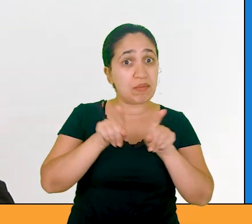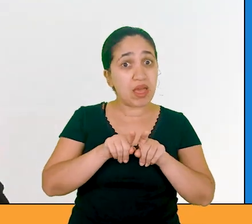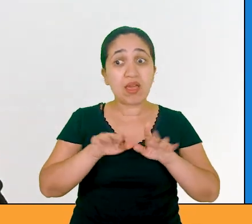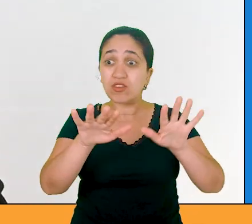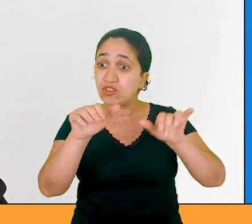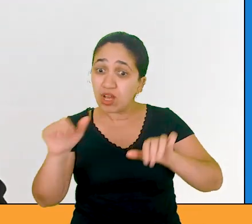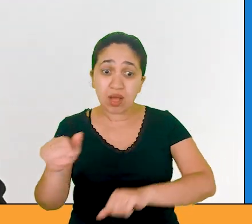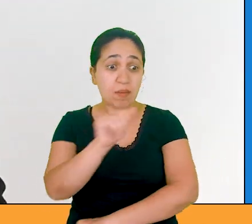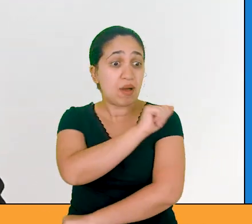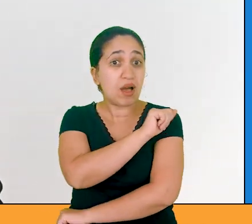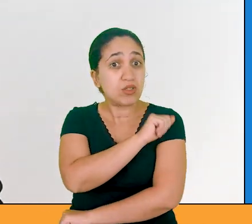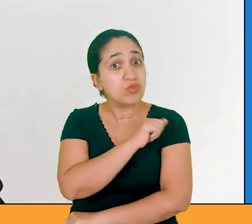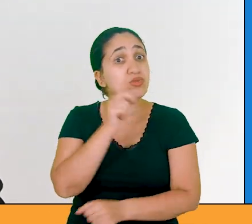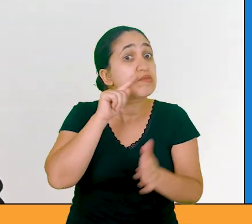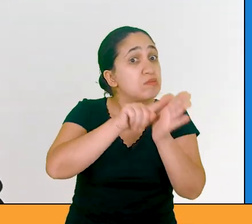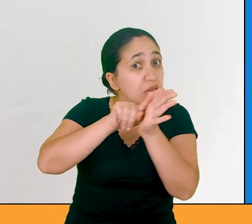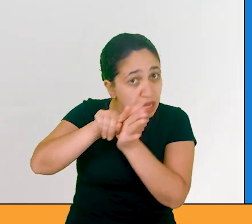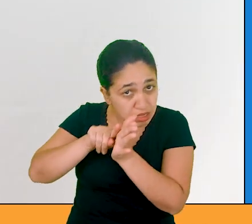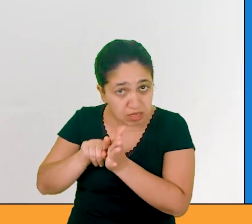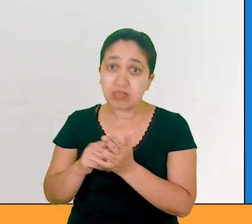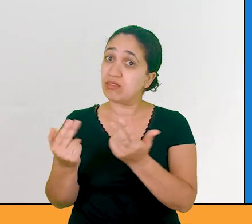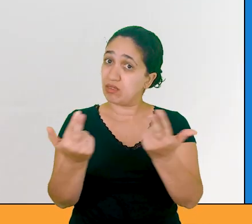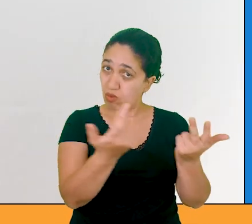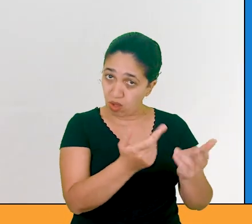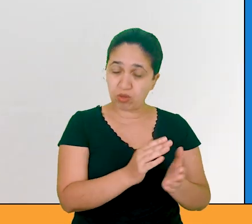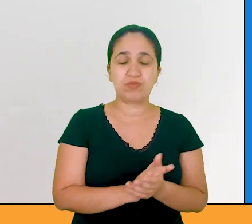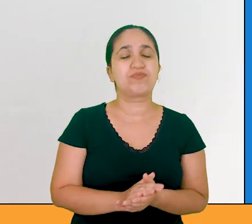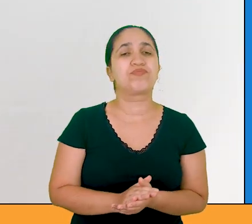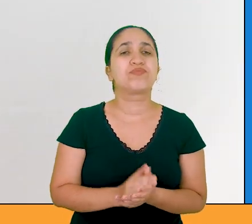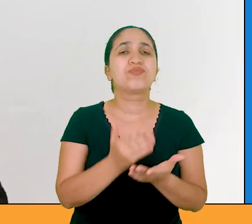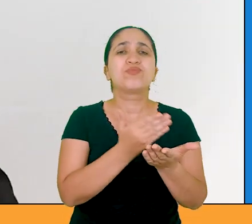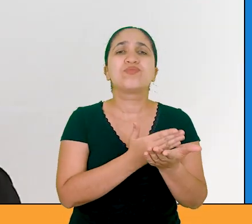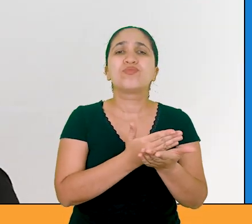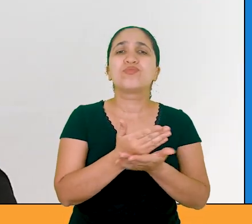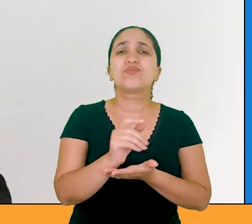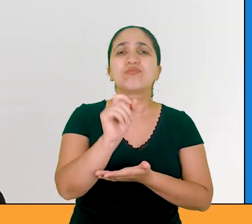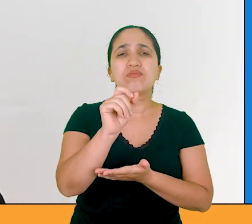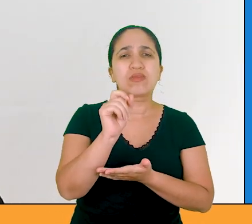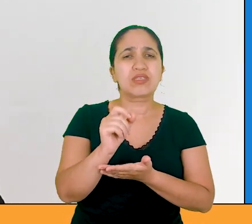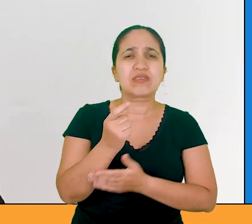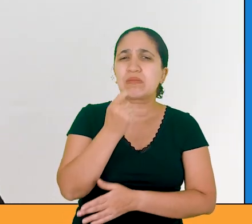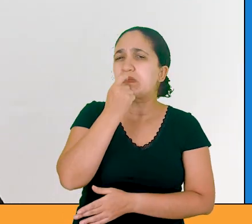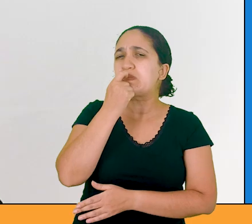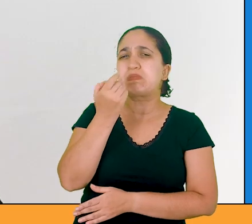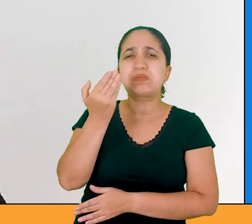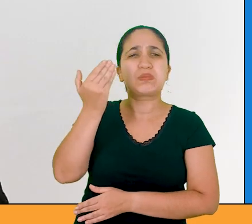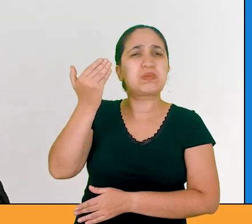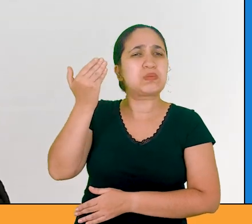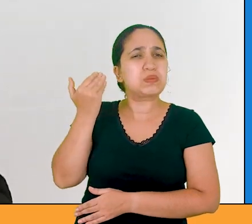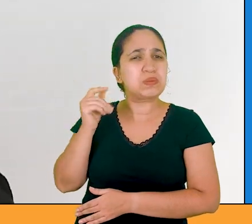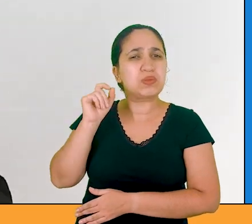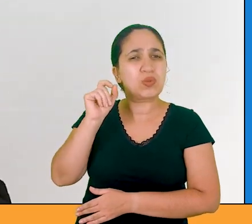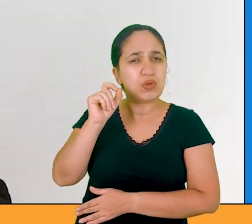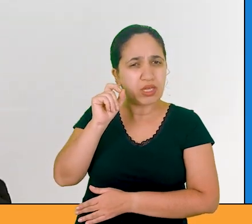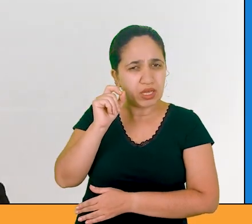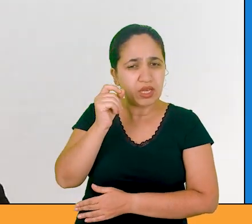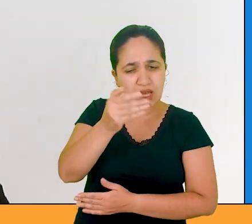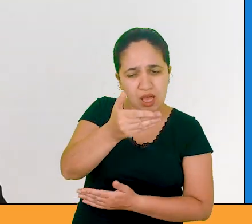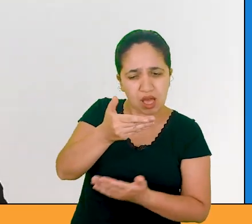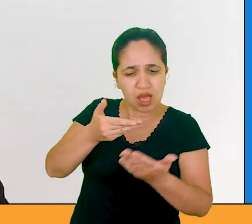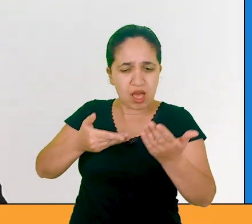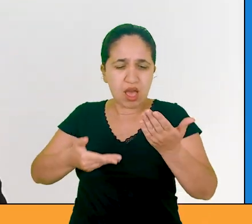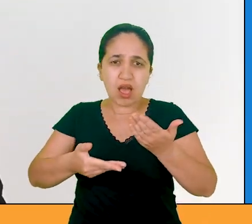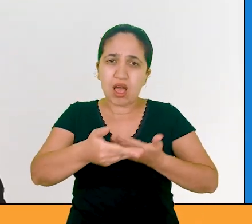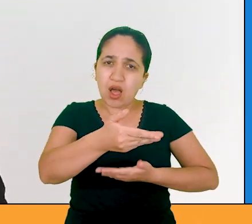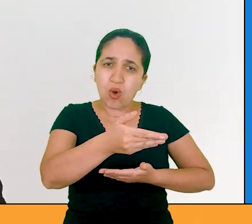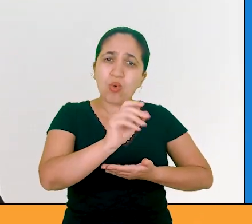seus alunos, suas alunas buscarem também. Eu vou começar então com um trabalho bem recente que dialoga